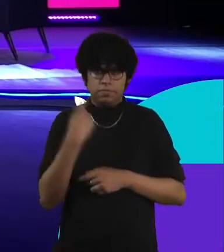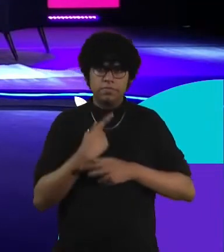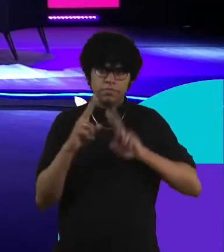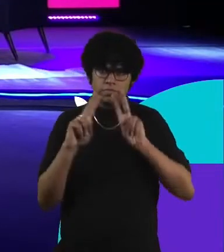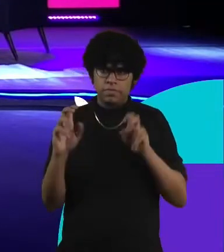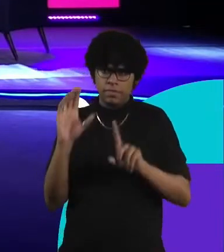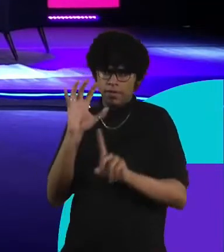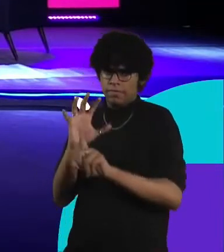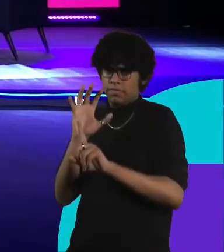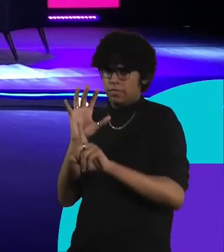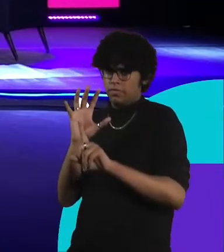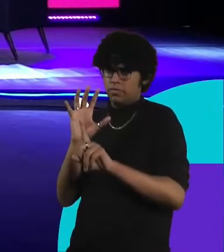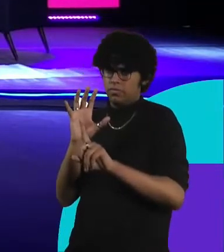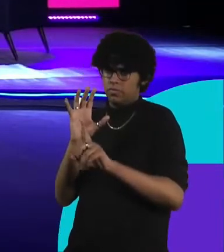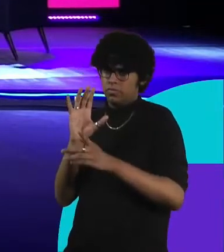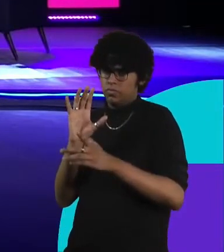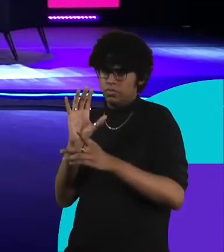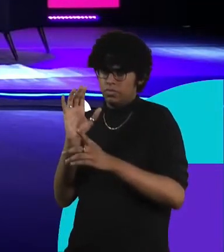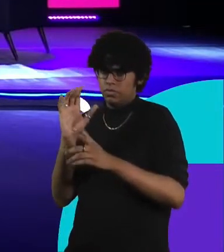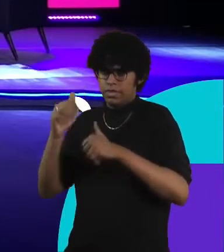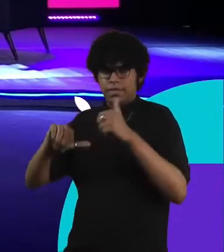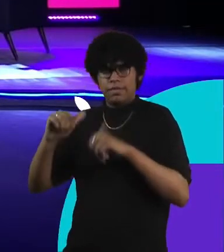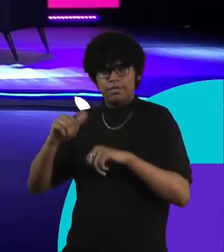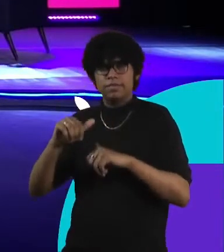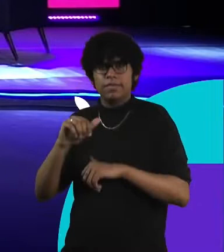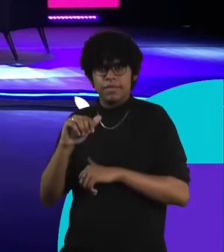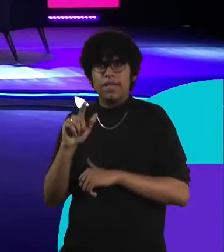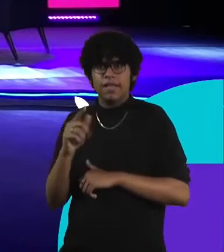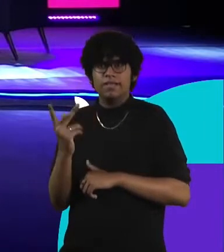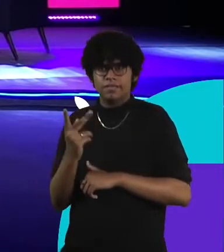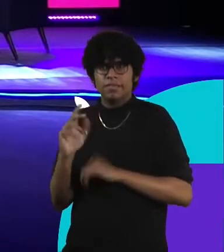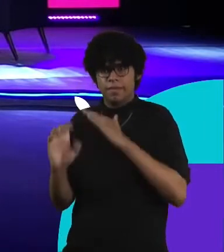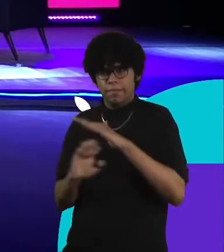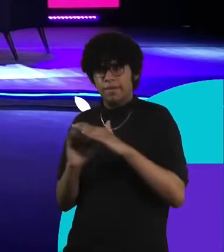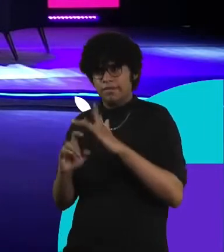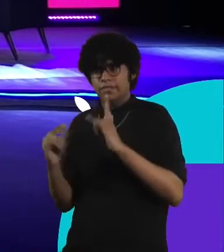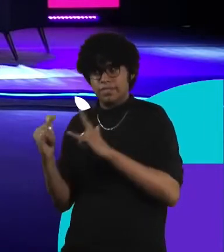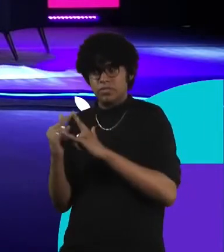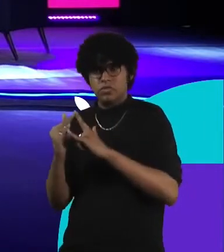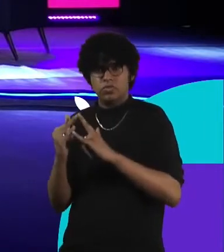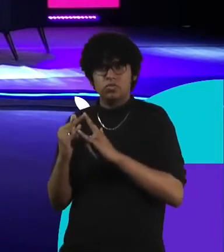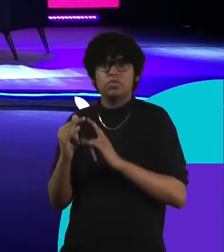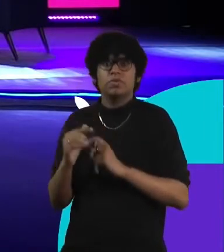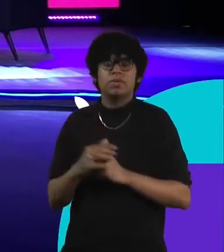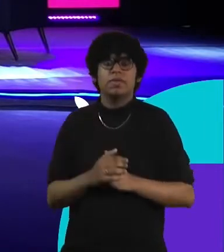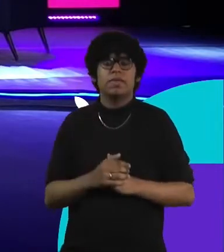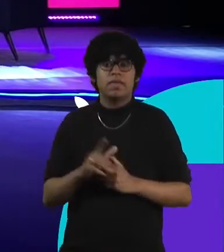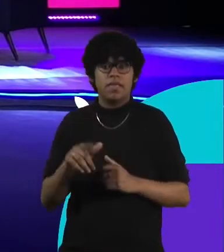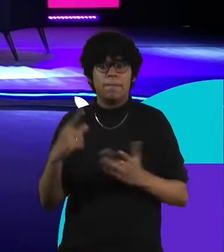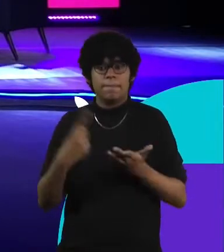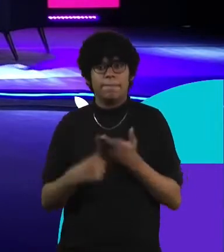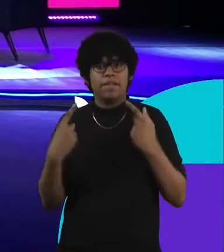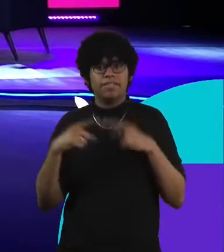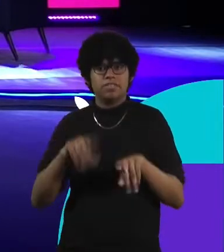de impacto, né? E a ENGIE e o Instituto Sabin, que estão aqui participando com a gente desse painel, eles são nossos parceiros aí de longa data,